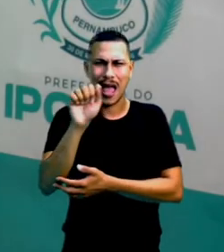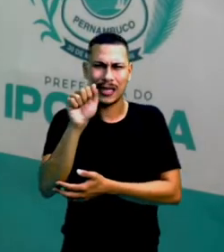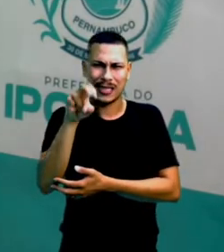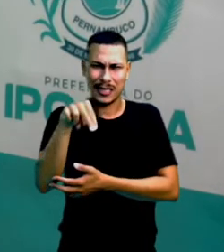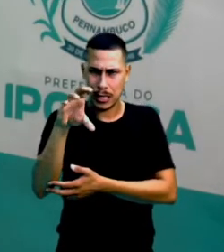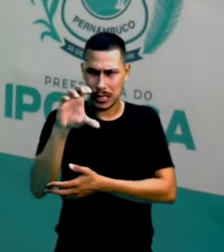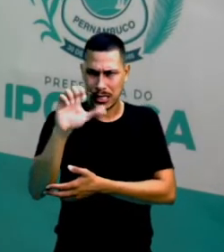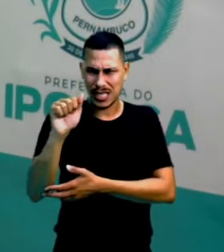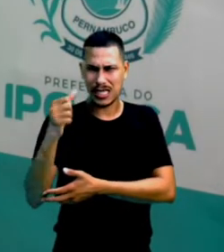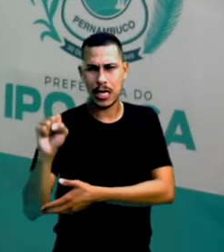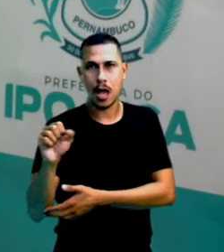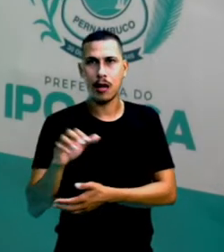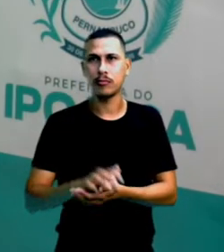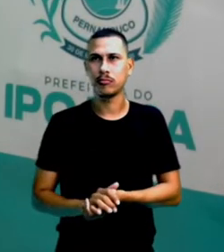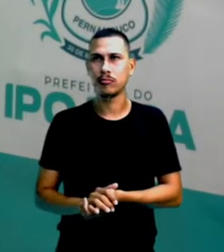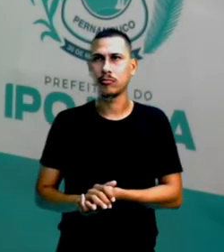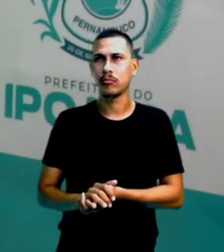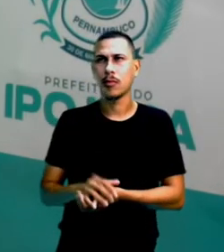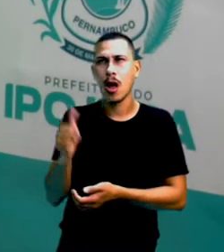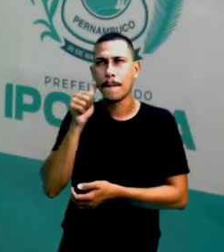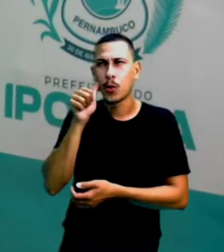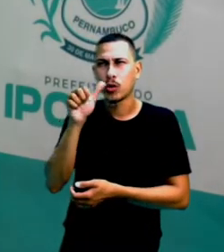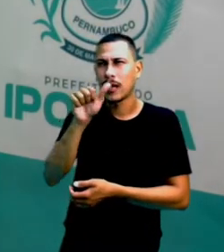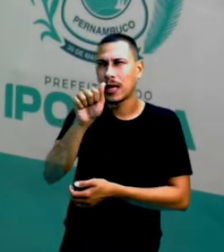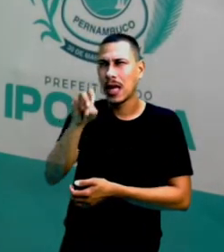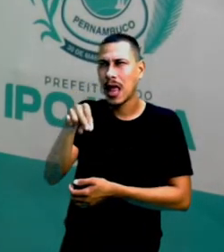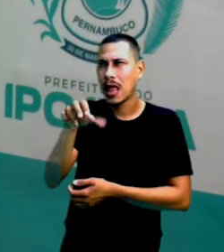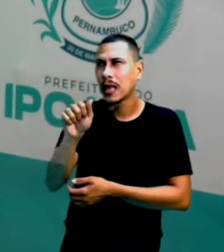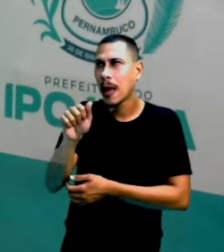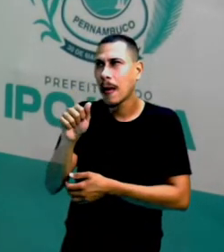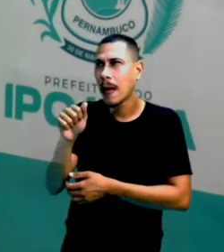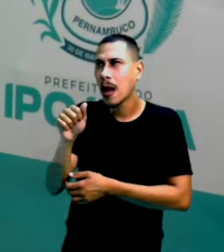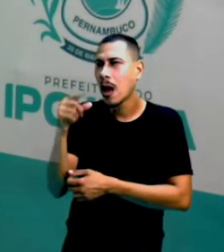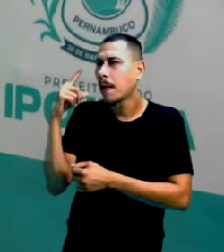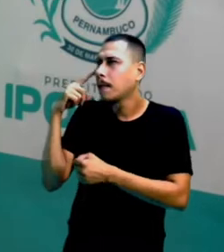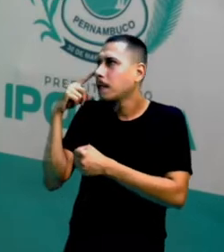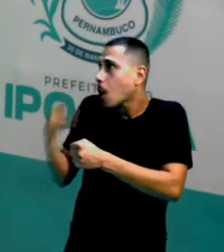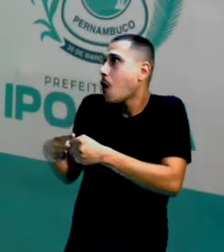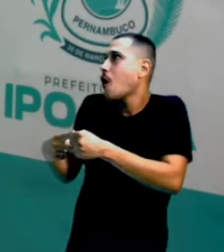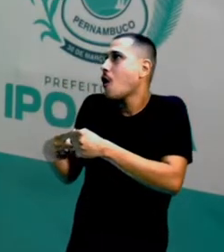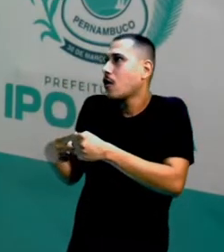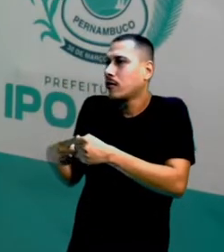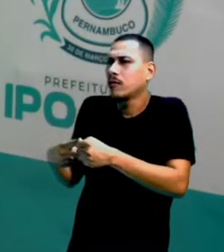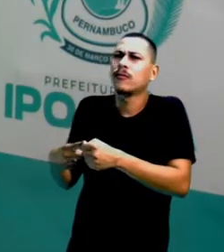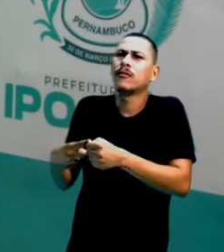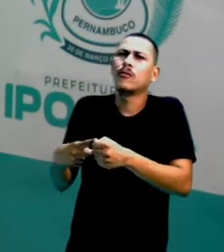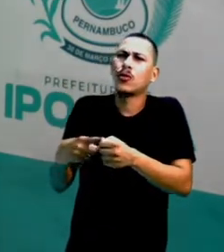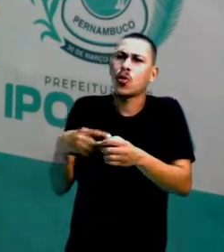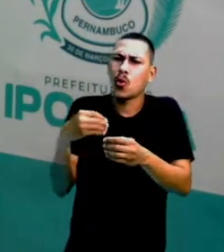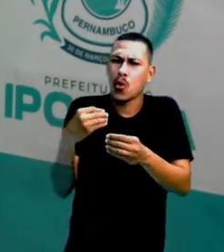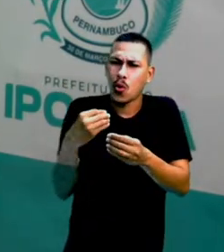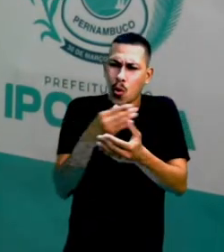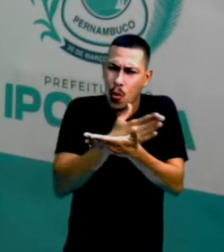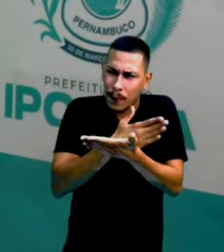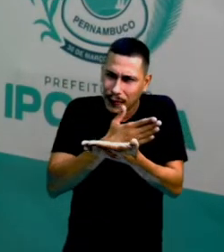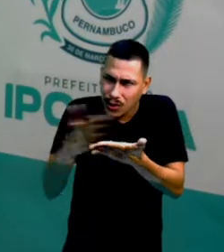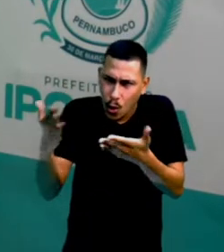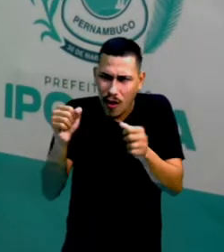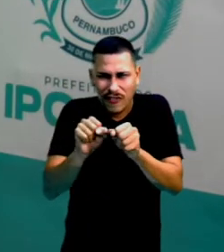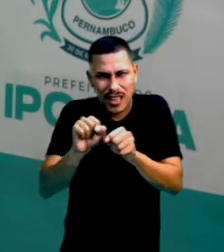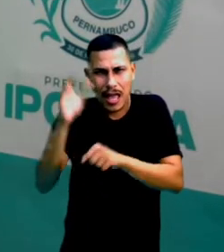ela deu o estalo. E ela começou a fazer carrancas. E ela se tornou Ana das